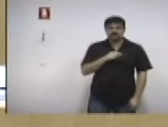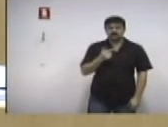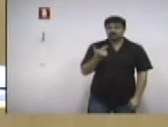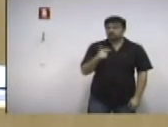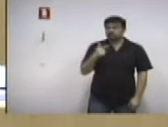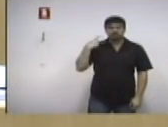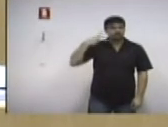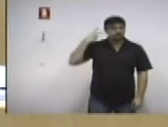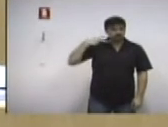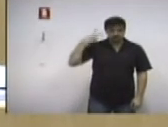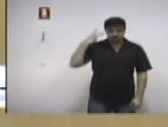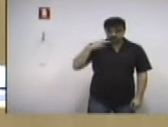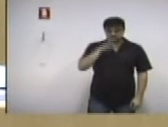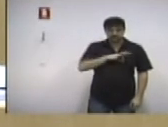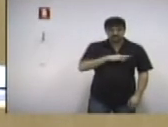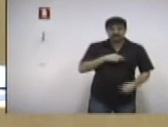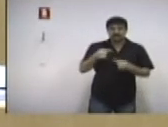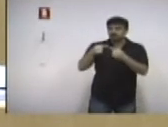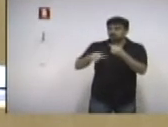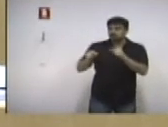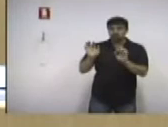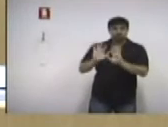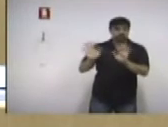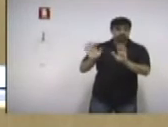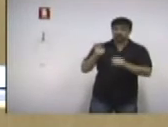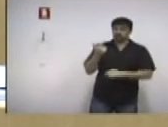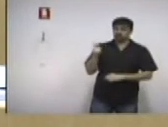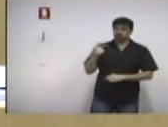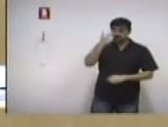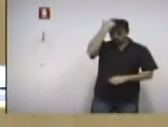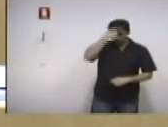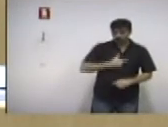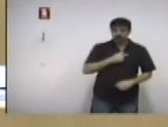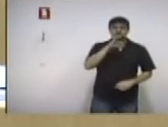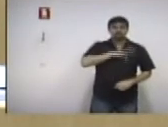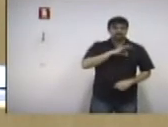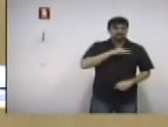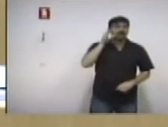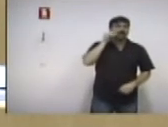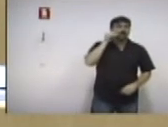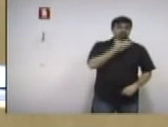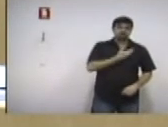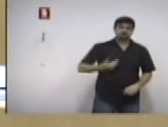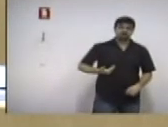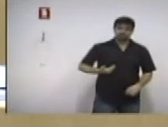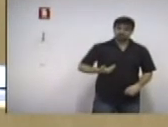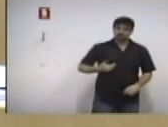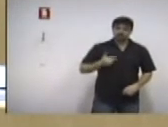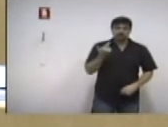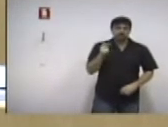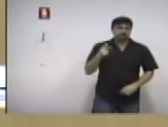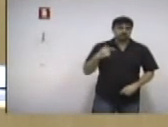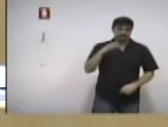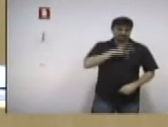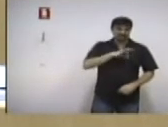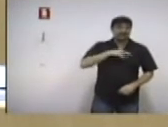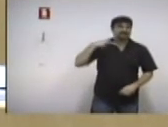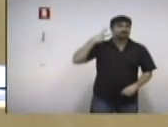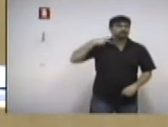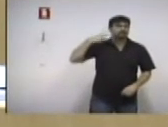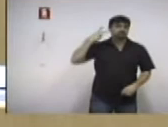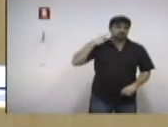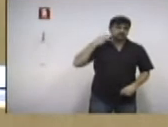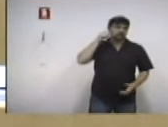de vereadora Recebo salário de funcionária pública e como muitos Funcionários Públicos que